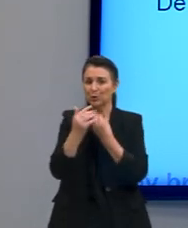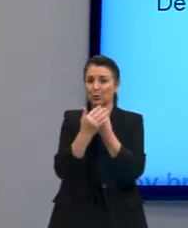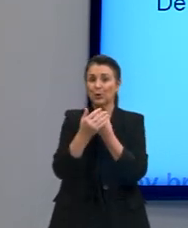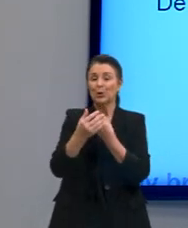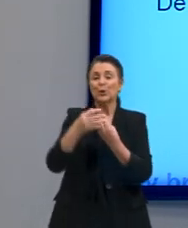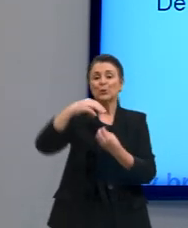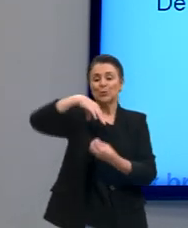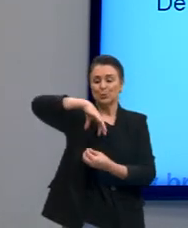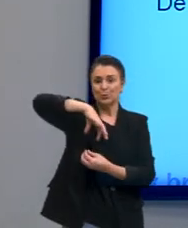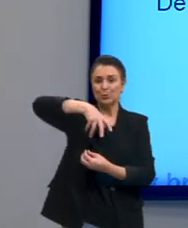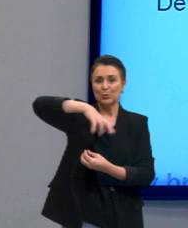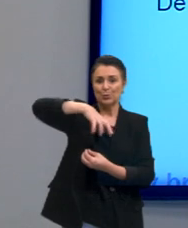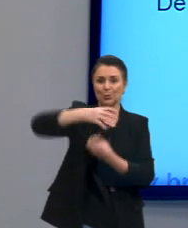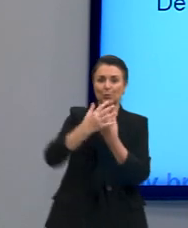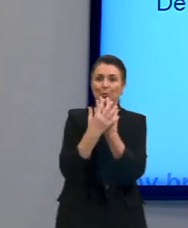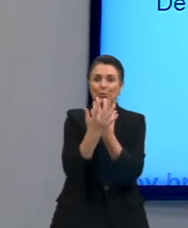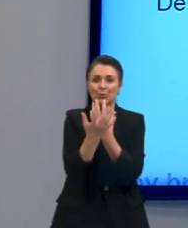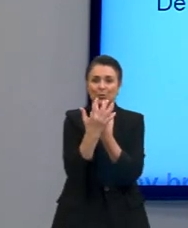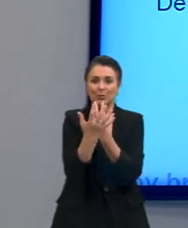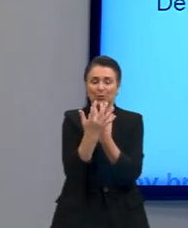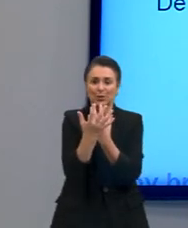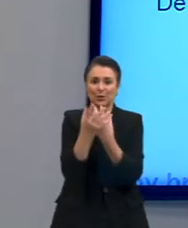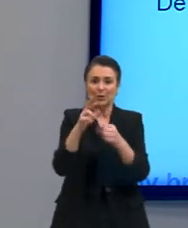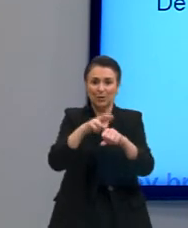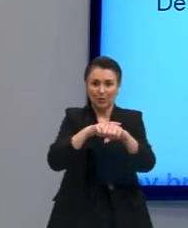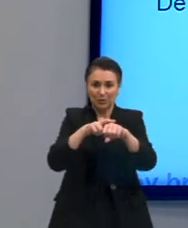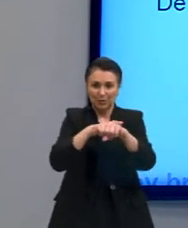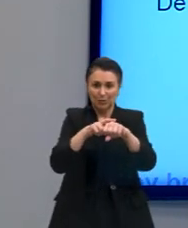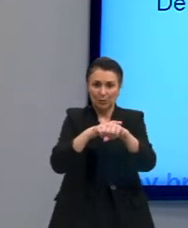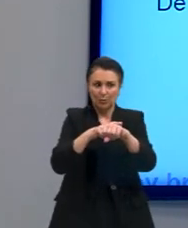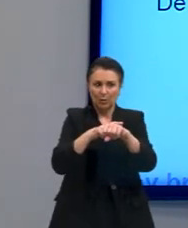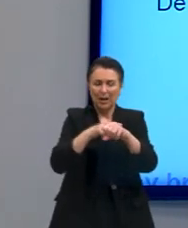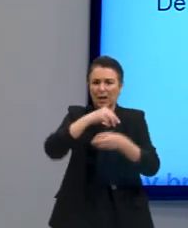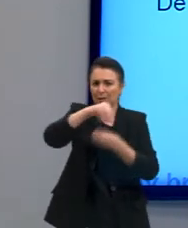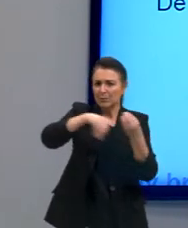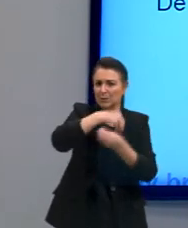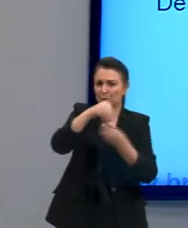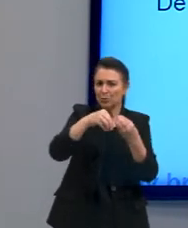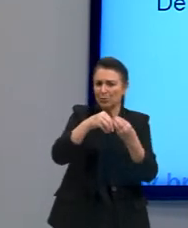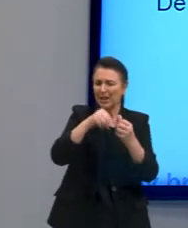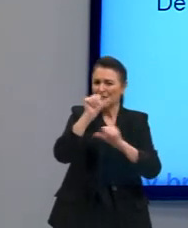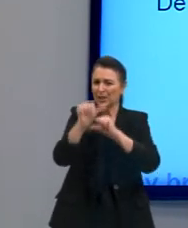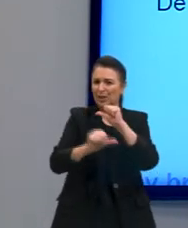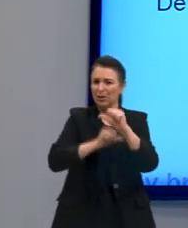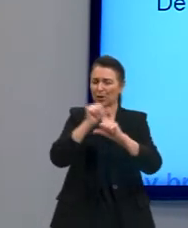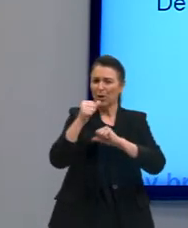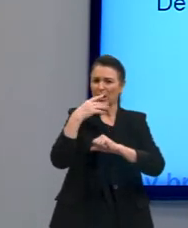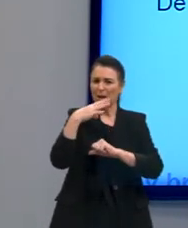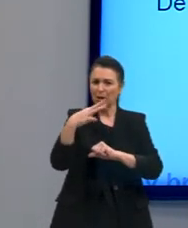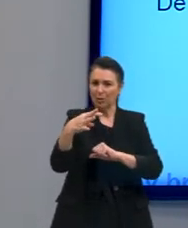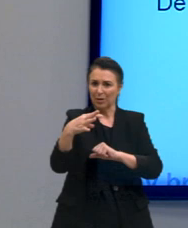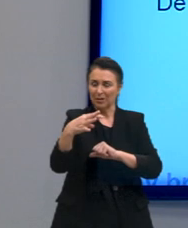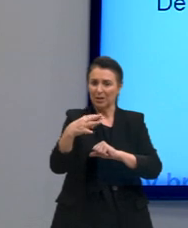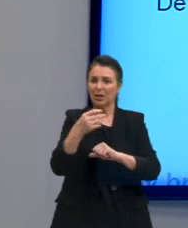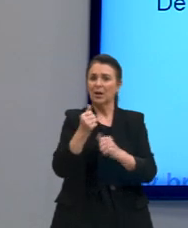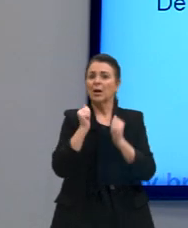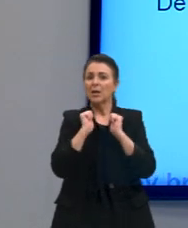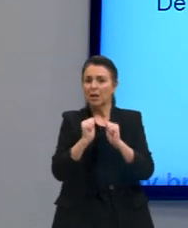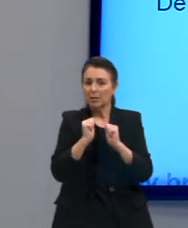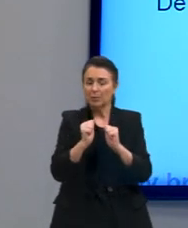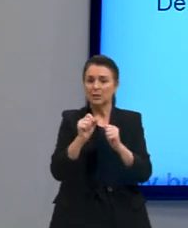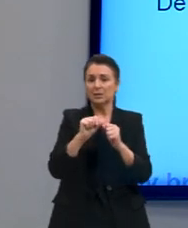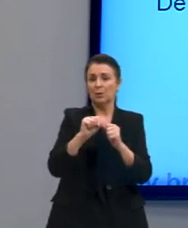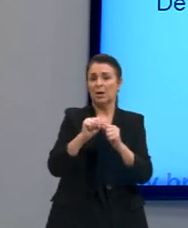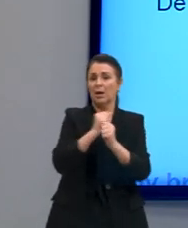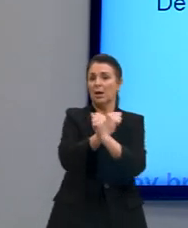e da solução a mistura passa a apresentar diferentes a segunda essa natureza ácida ou básica